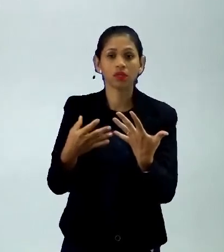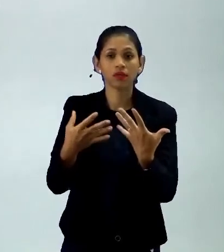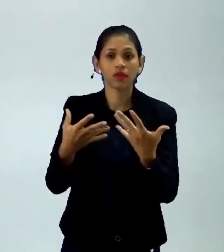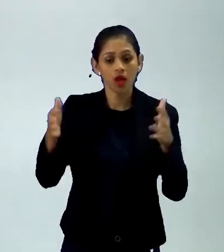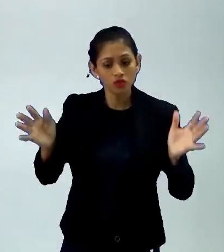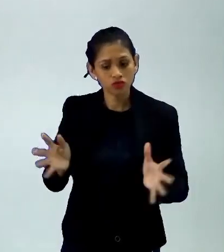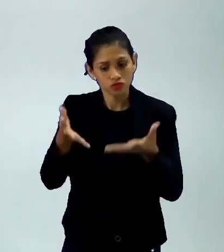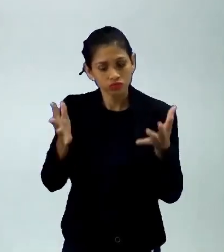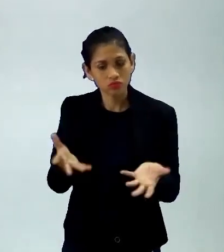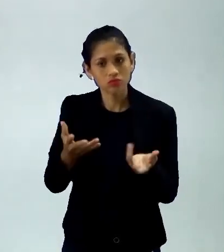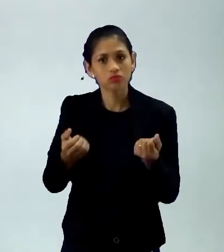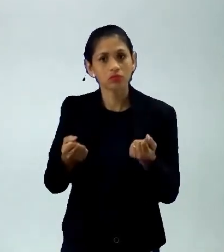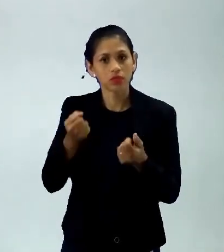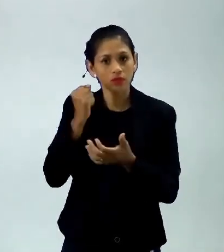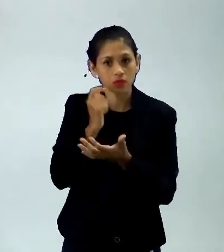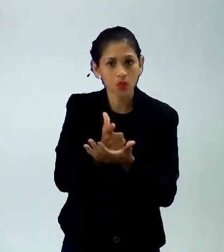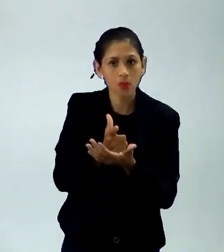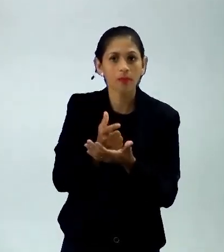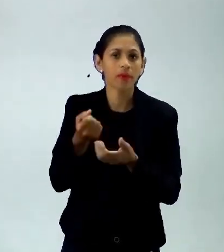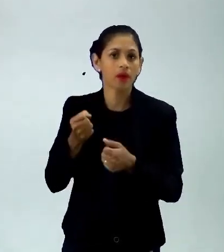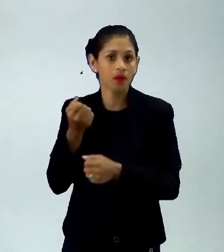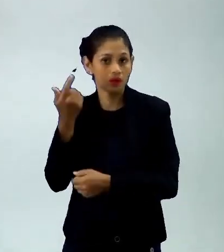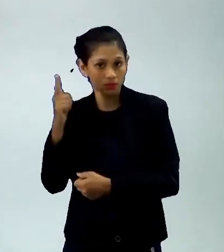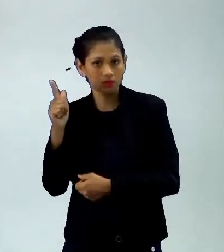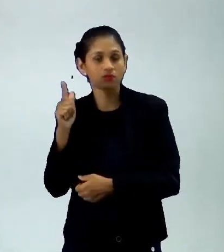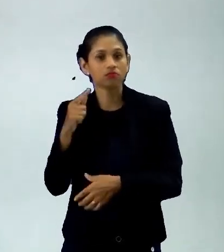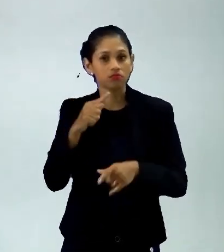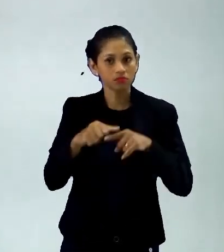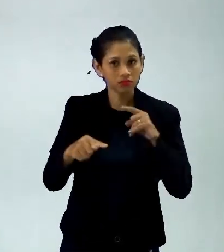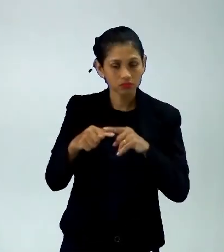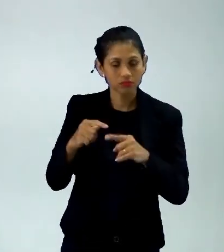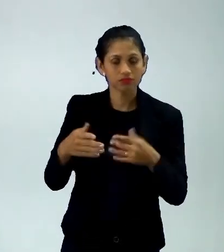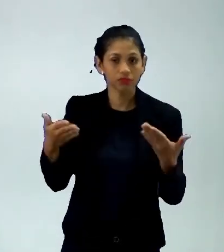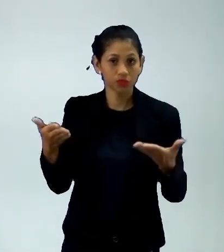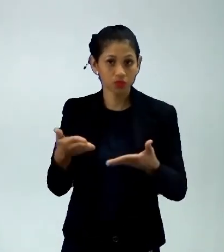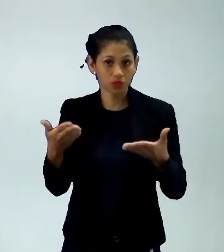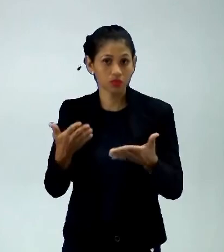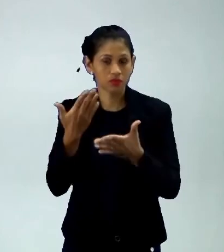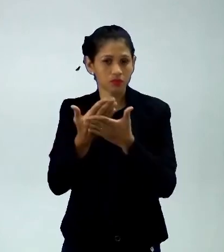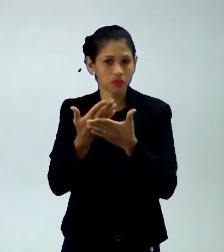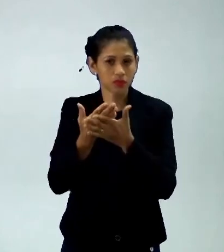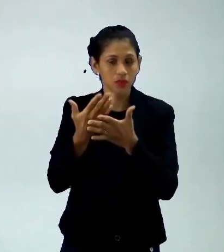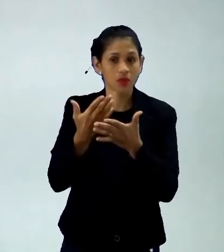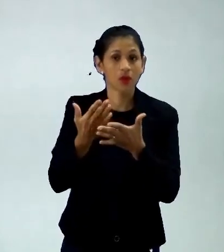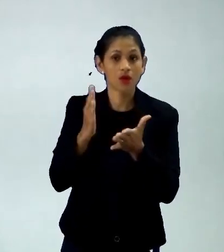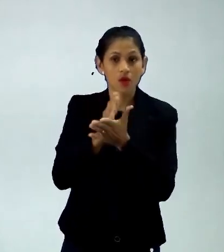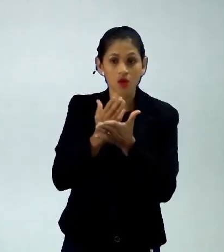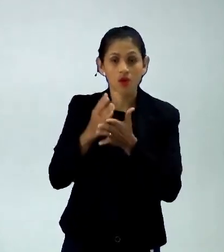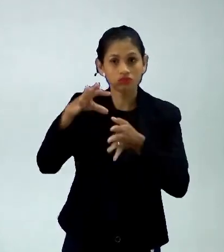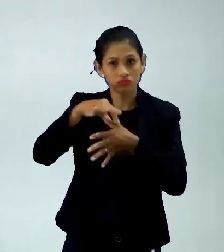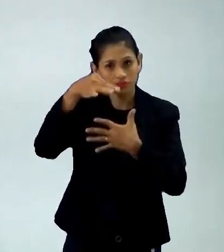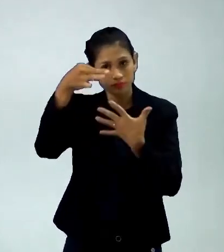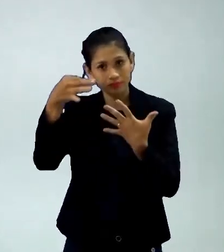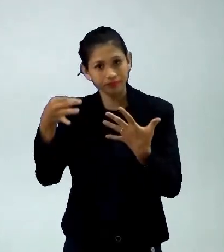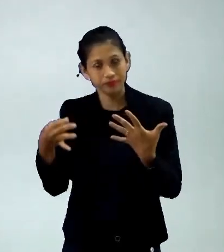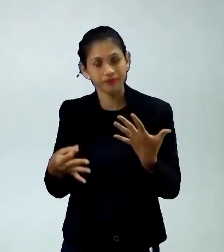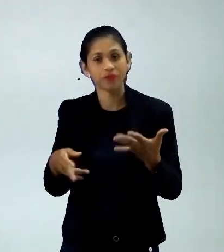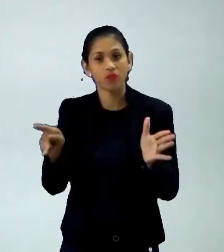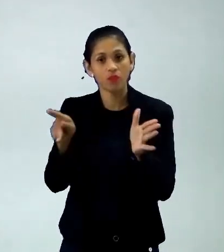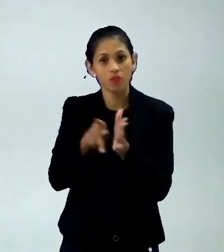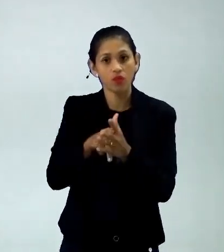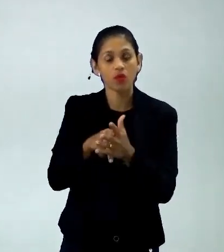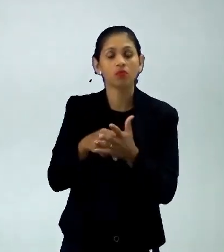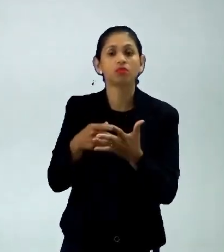produto. Tá bom? Então, hoje nós estudamos sobre alguns elementos, não foram todos, alguns